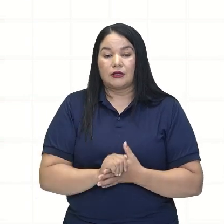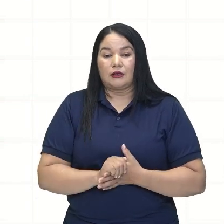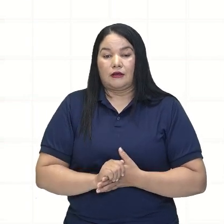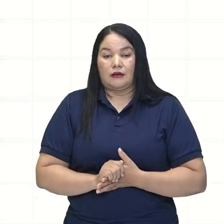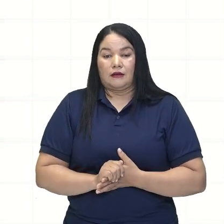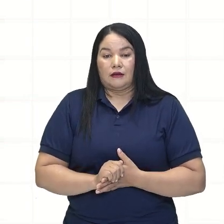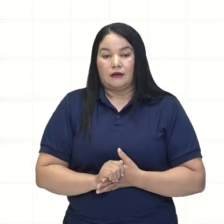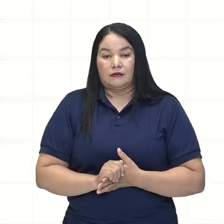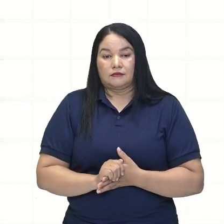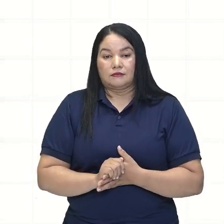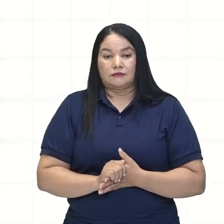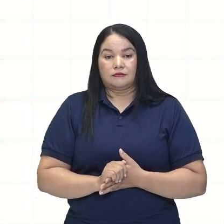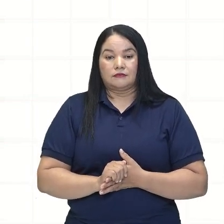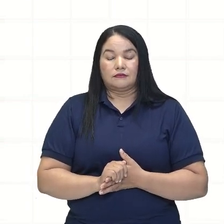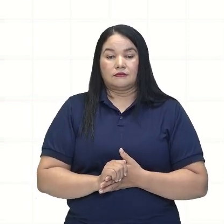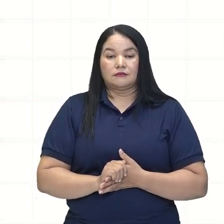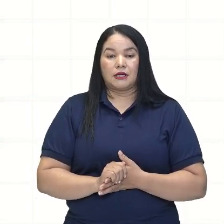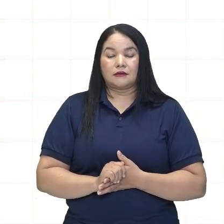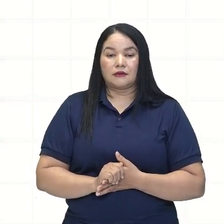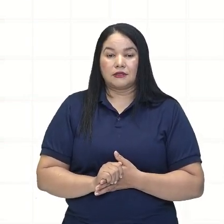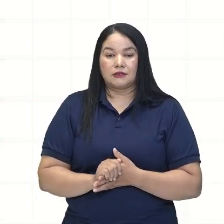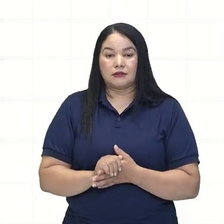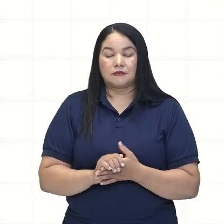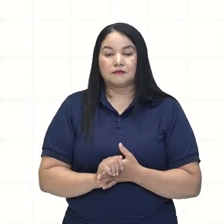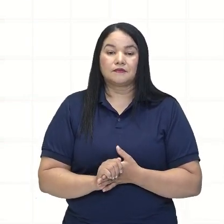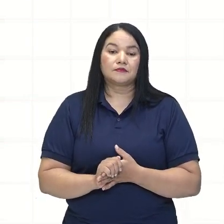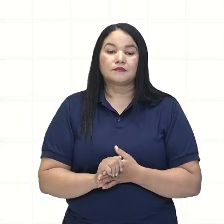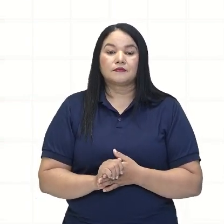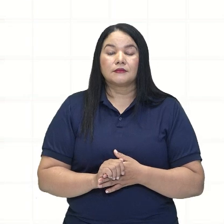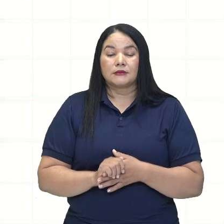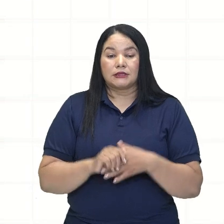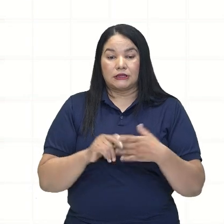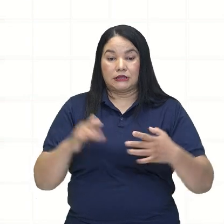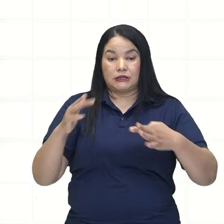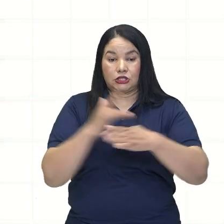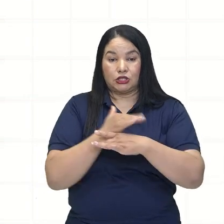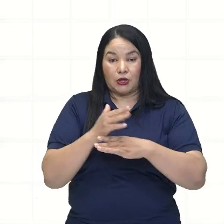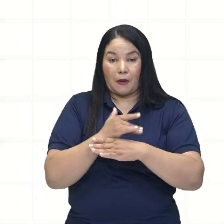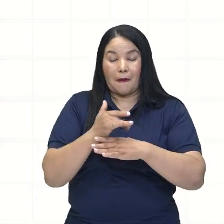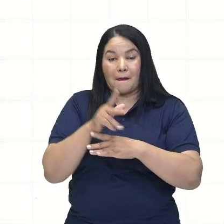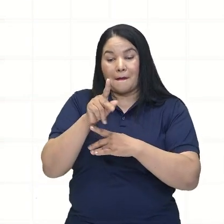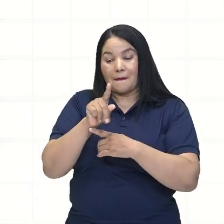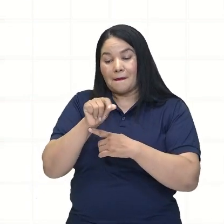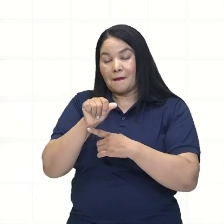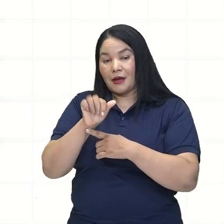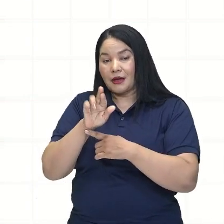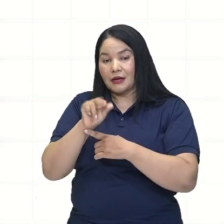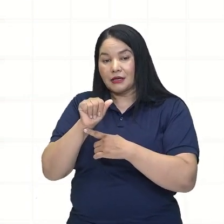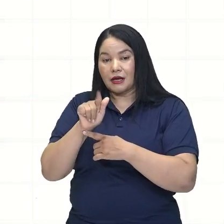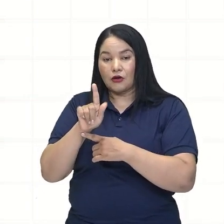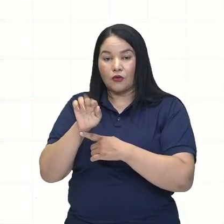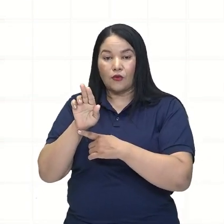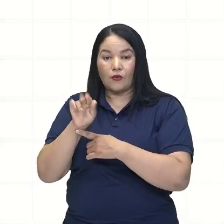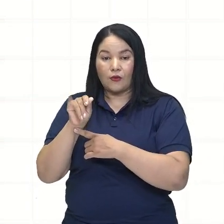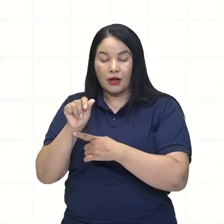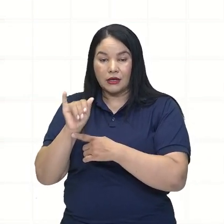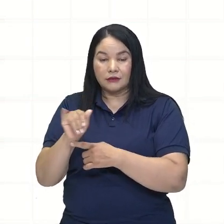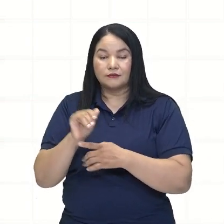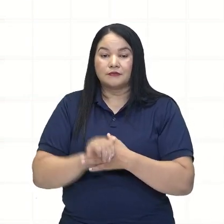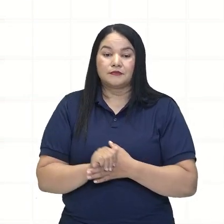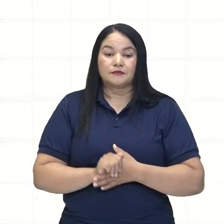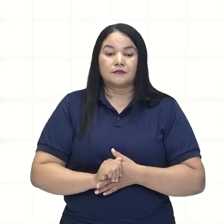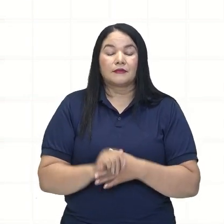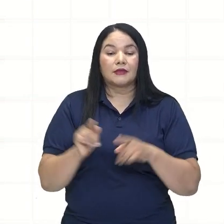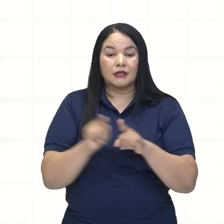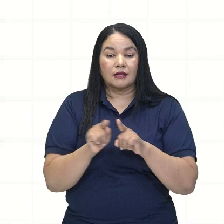do Paraguai, né, que está um lilás aí um pouco mais clarinho, a bacia do Paraná, na nossa legenda, a